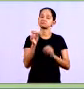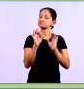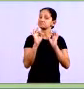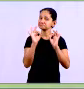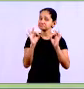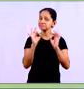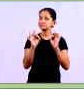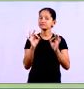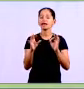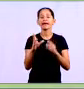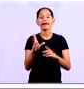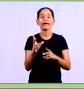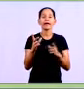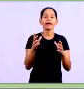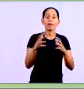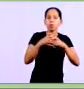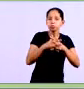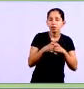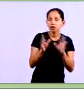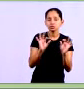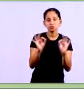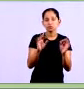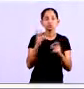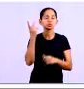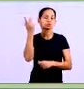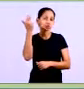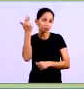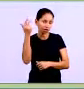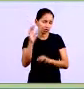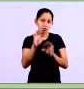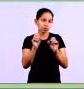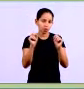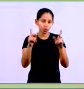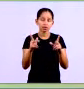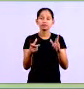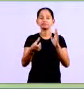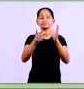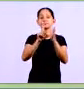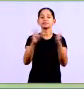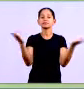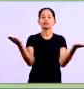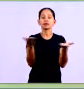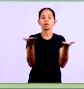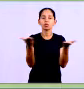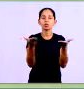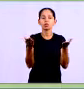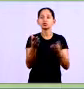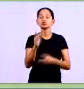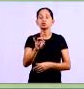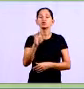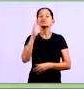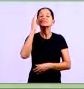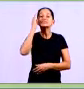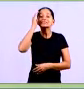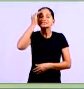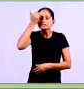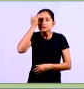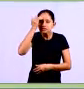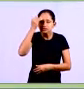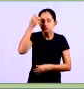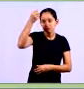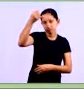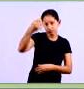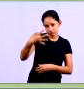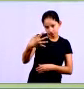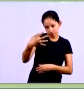de complexidade desses 3 regimes, ok? Antes de ir para a atividade, vamos fechar o entendimento disso aqui. Então,